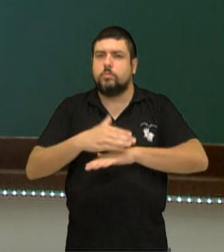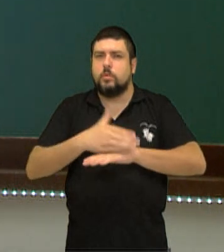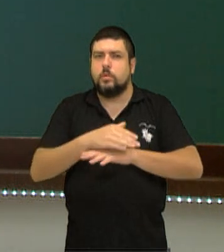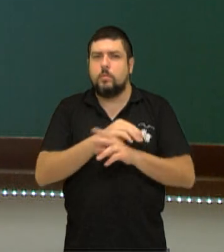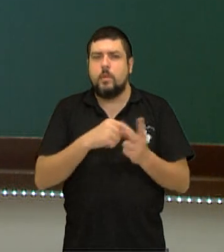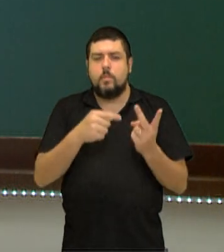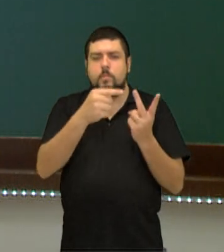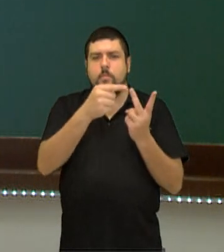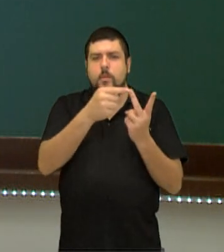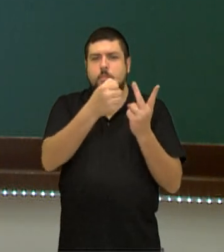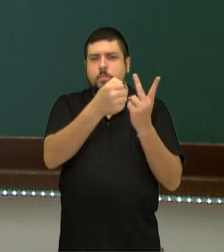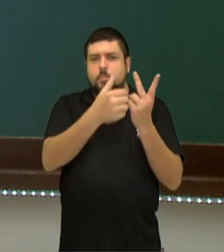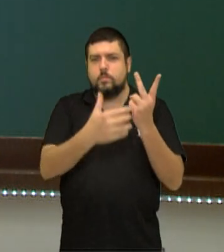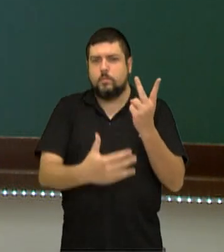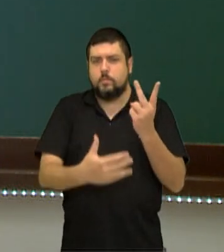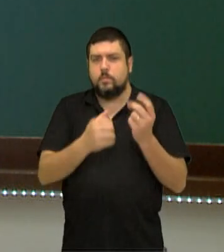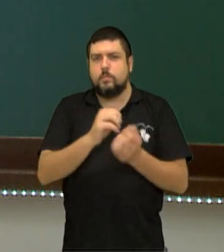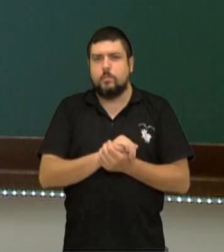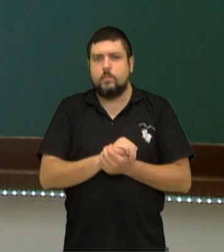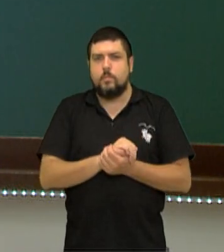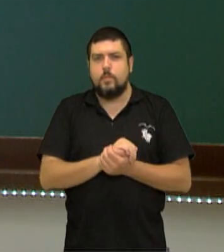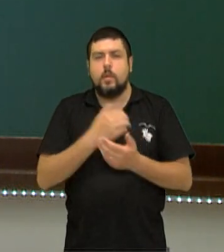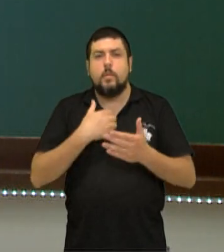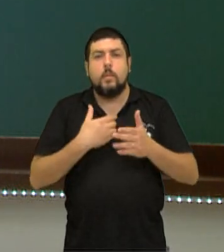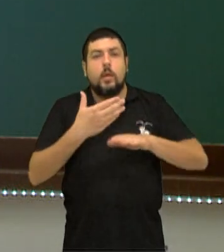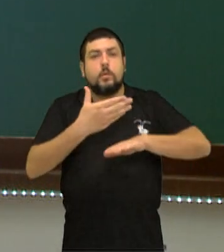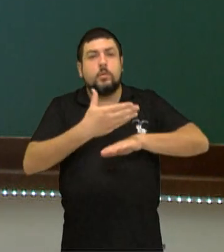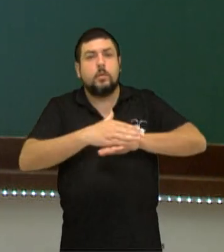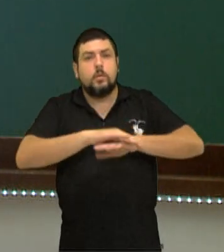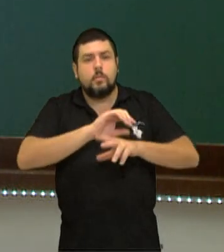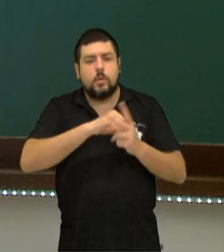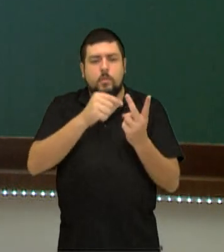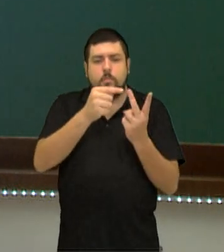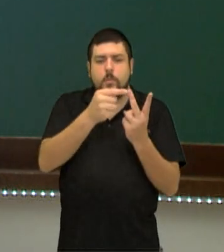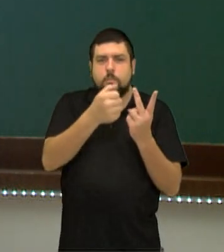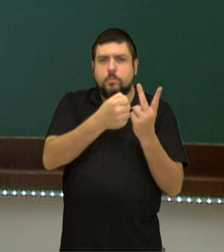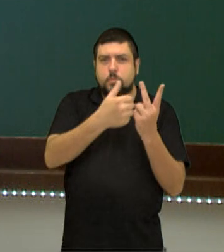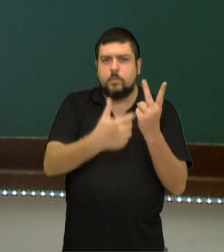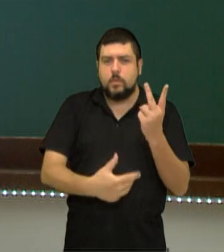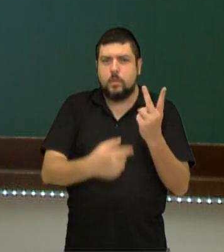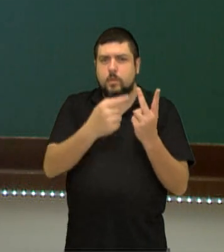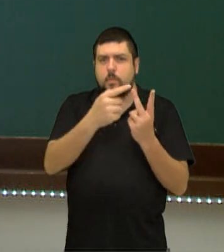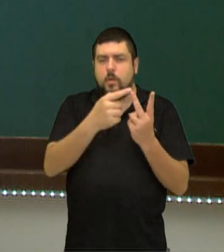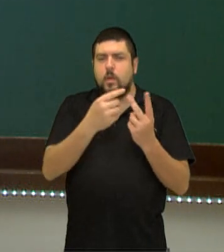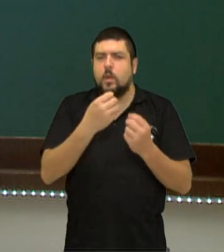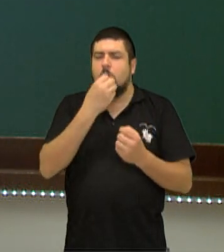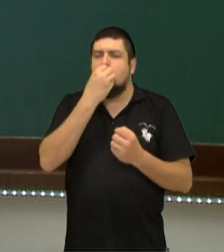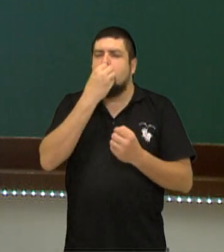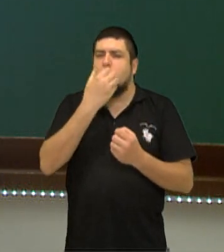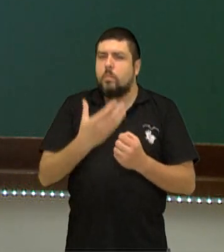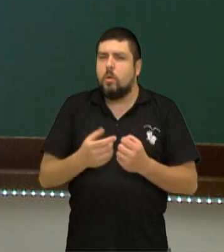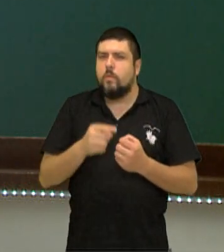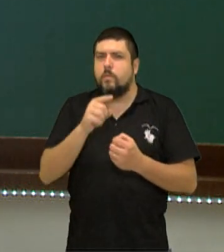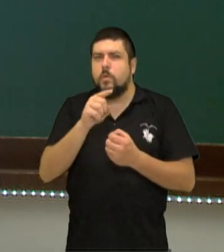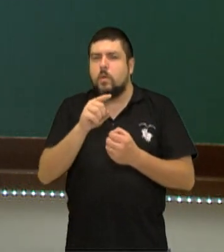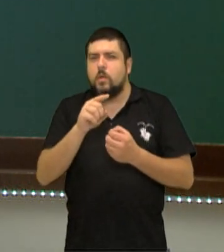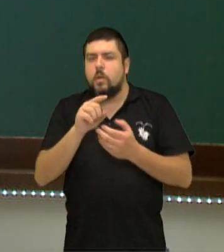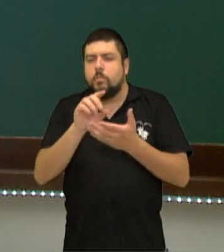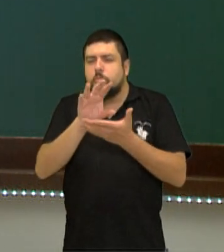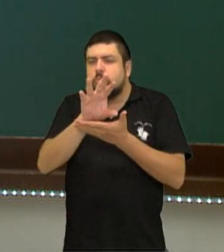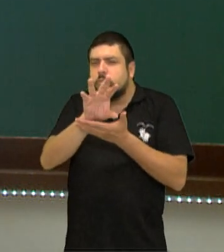Para trabalhar com a radiciação, é interessante vocês registrarem essa tabuada